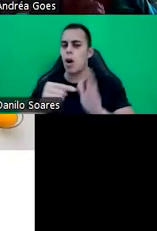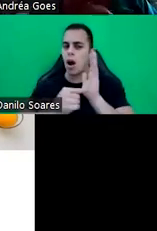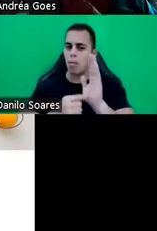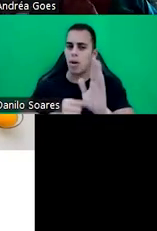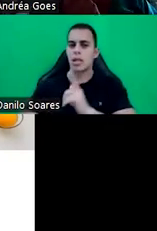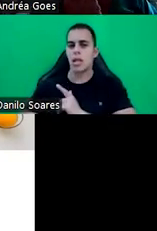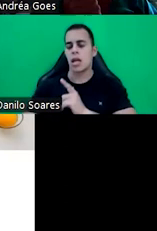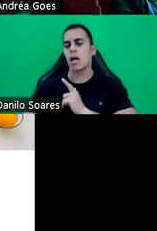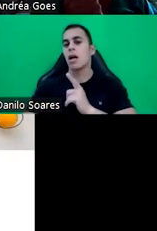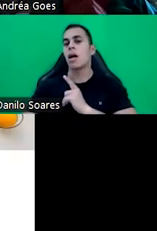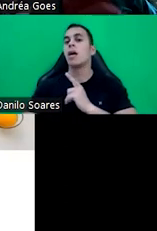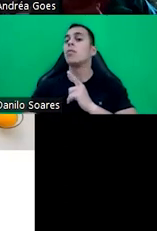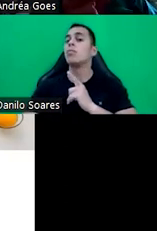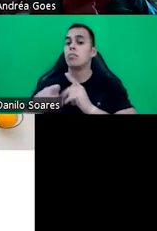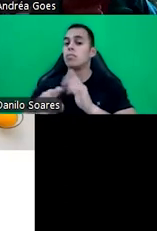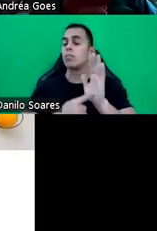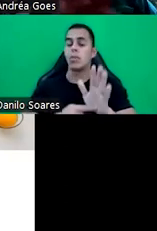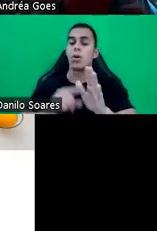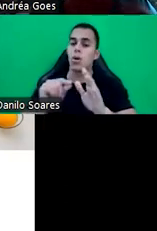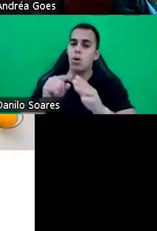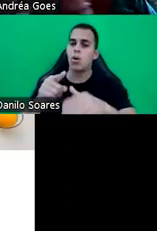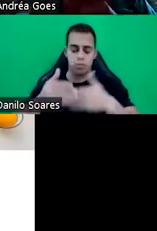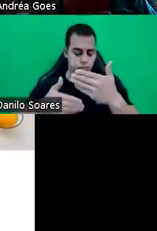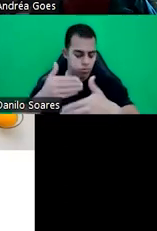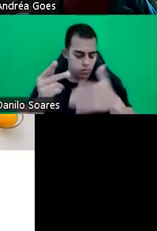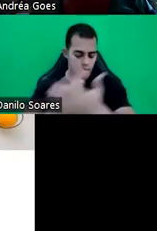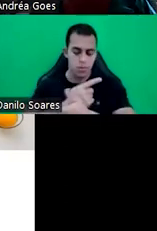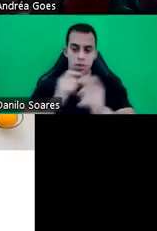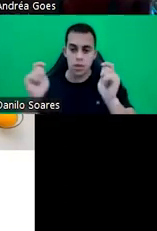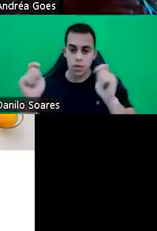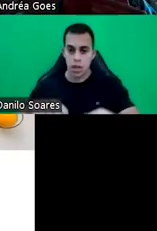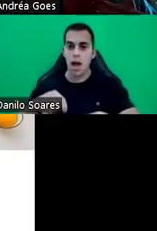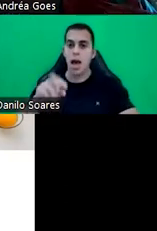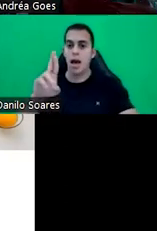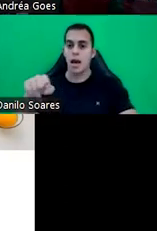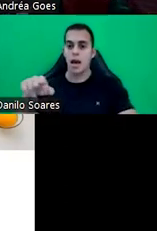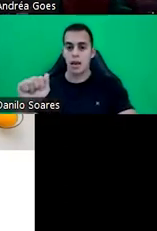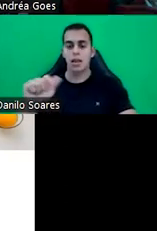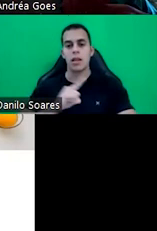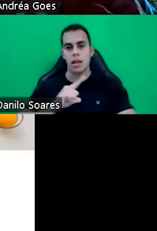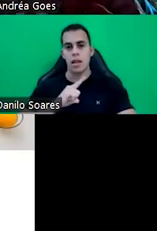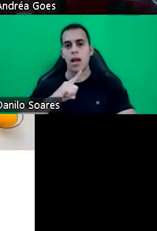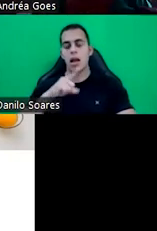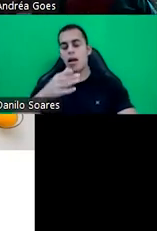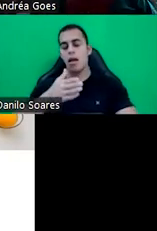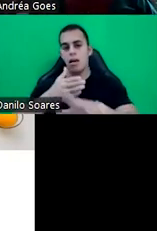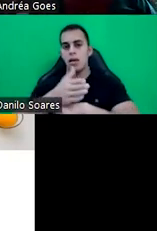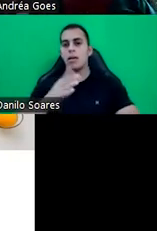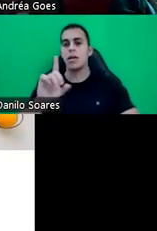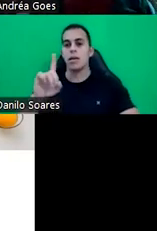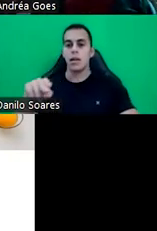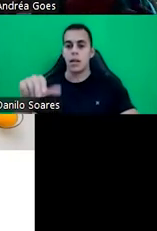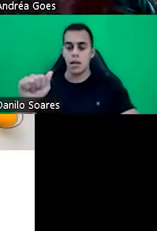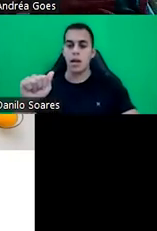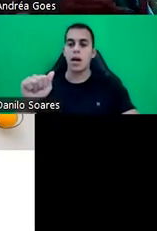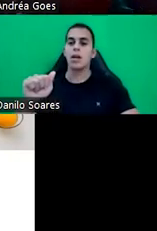maquinaria de expressão gênica pode acessar. Então, a RNA polimerase já pode vir, já vai ter o DNA ali, a fita, para